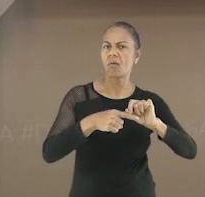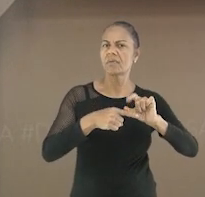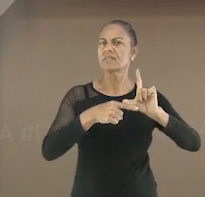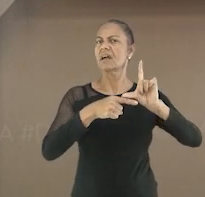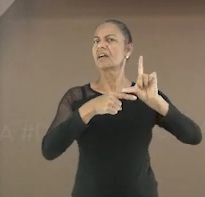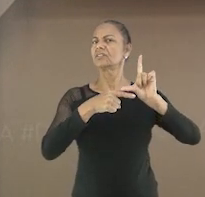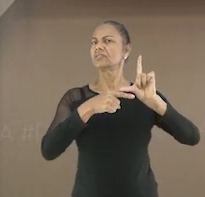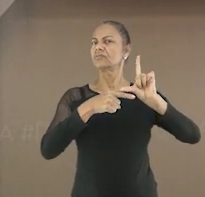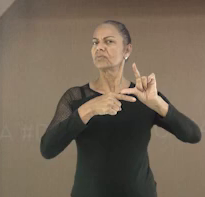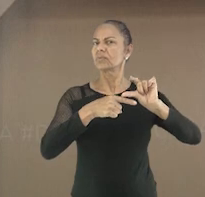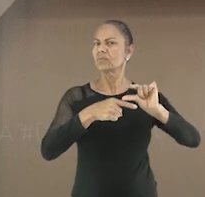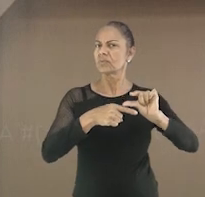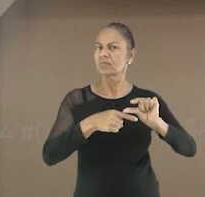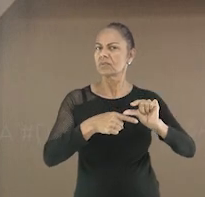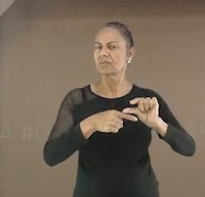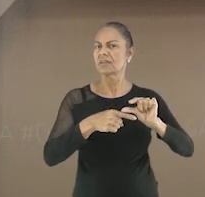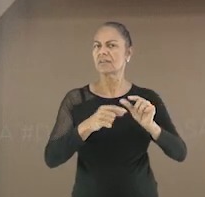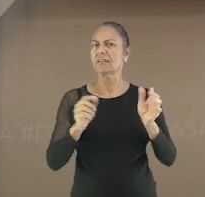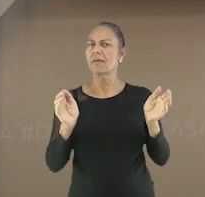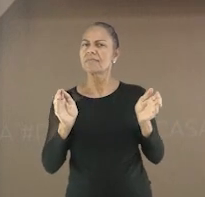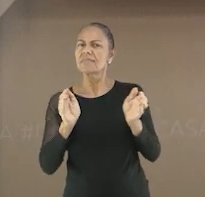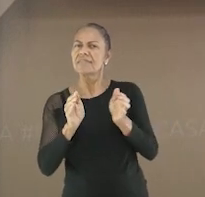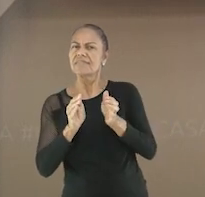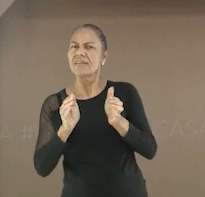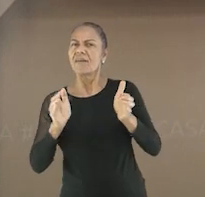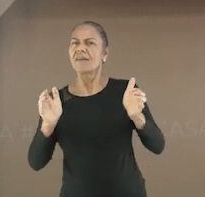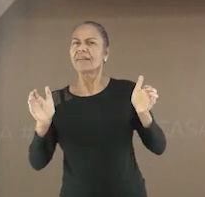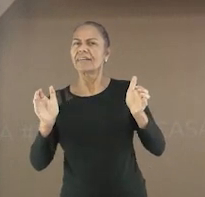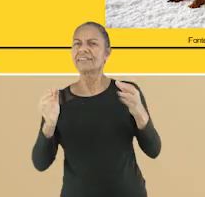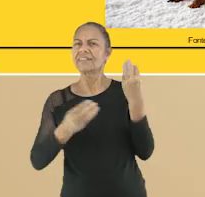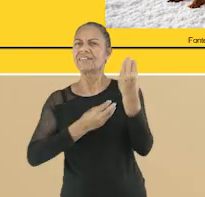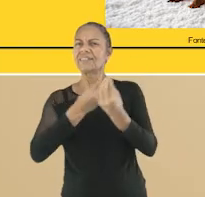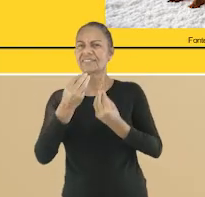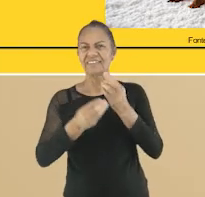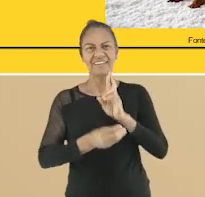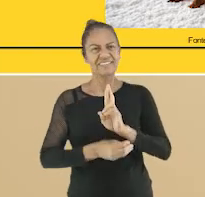no diminutivo. Vou dar um tempo para você pensar.